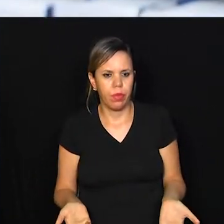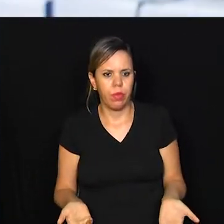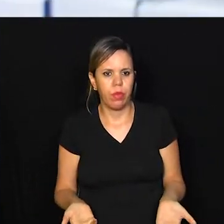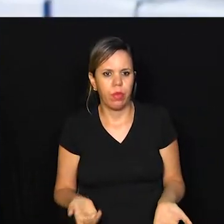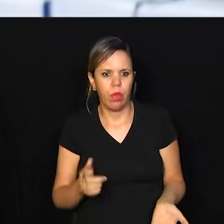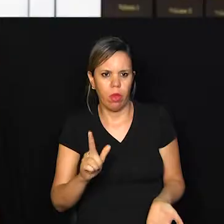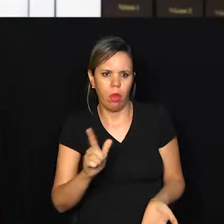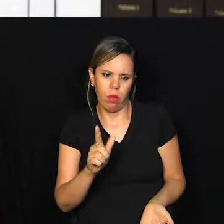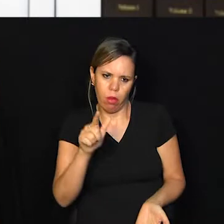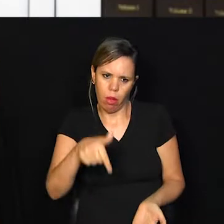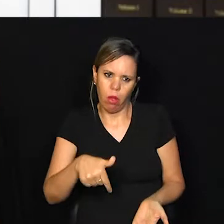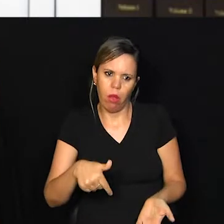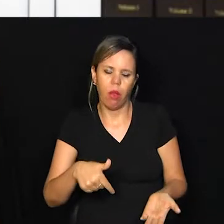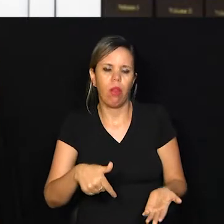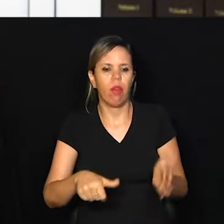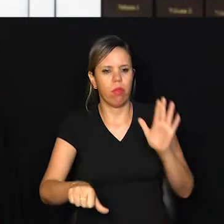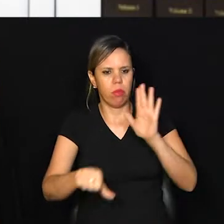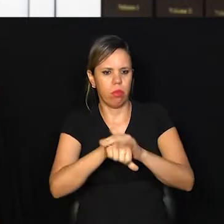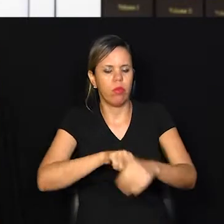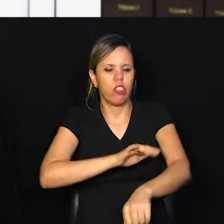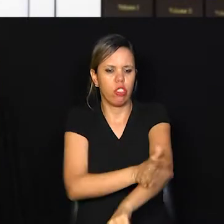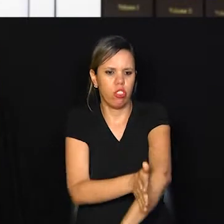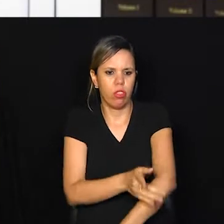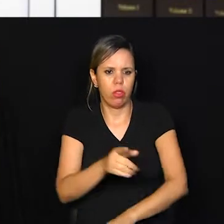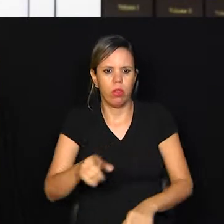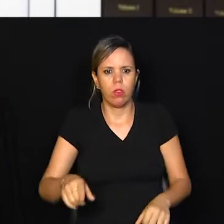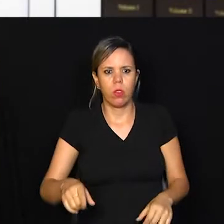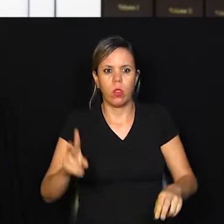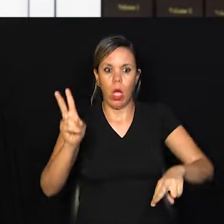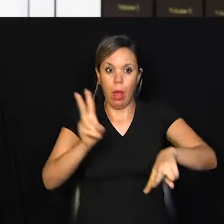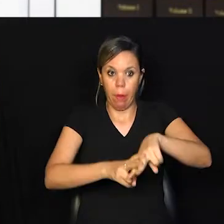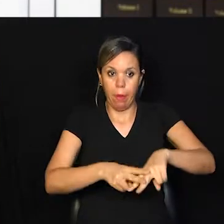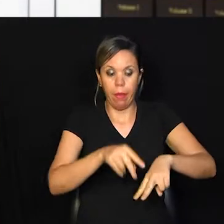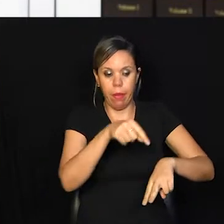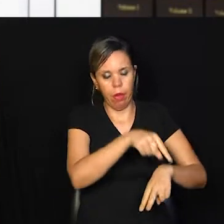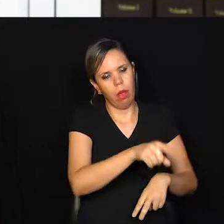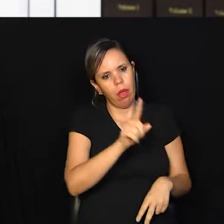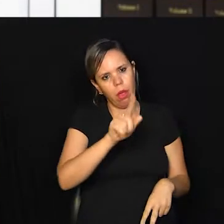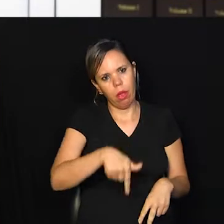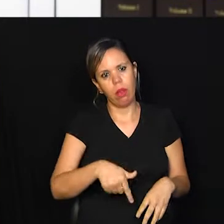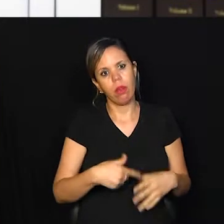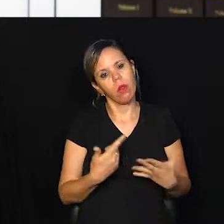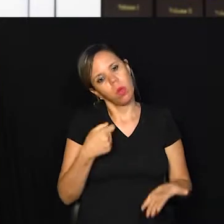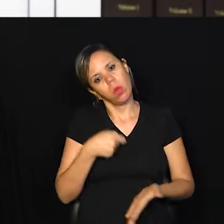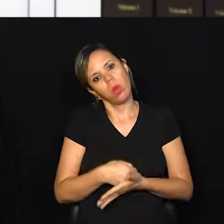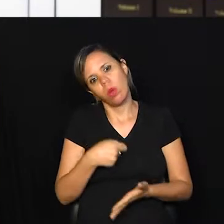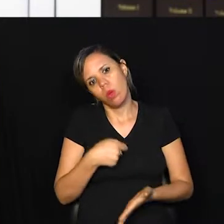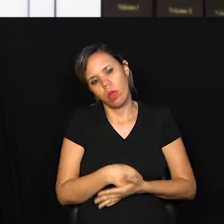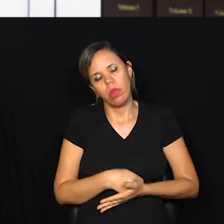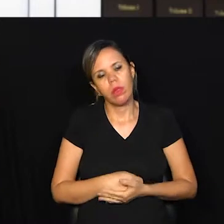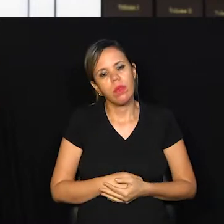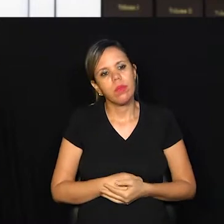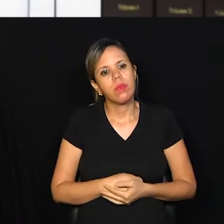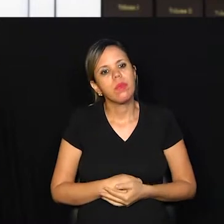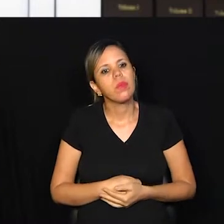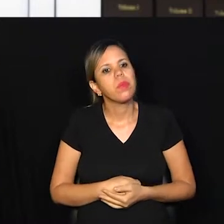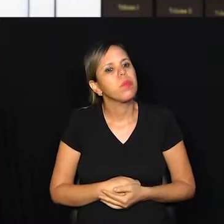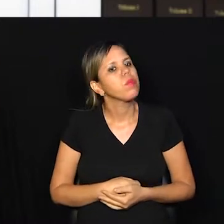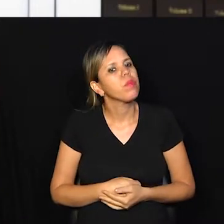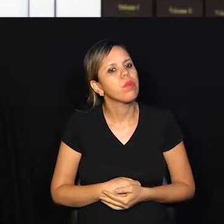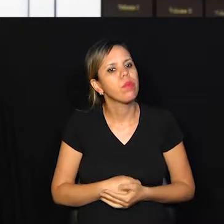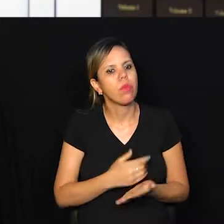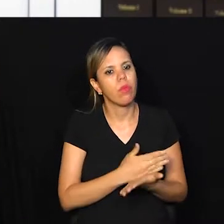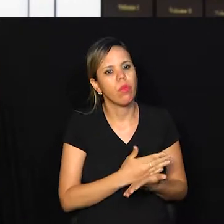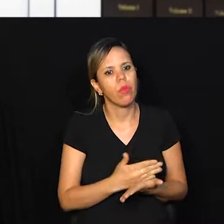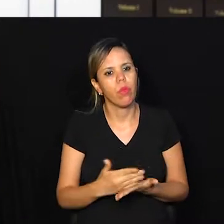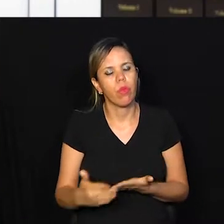caso de racismo. A pena do racismo, além de ser uma pena de reclusão, né, ou seja, obrigatoriamente impõe o